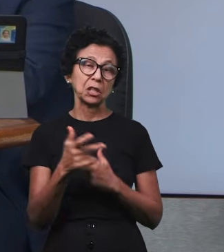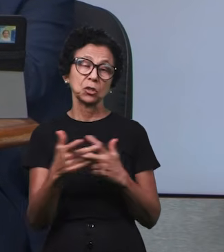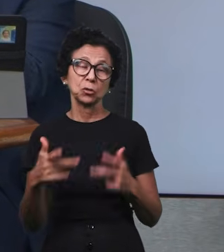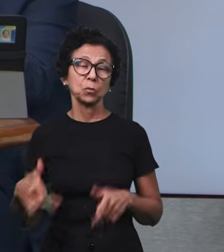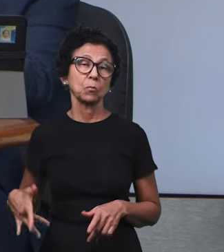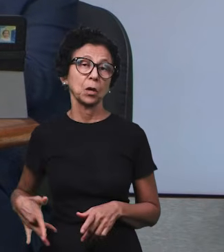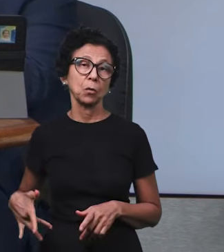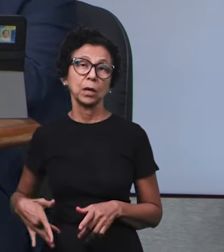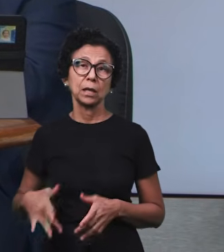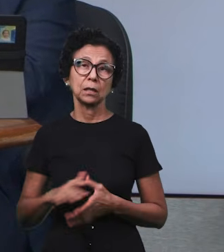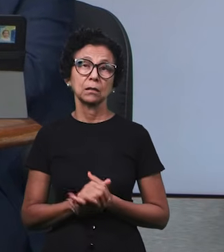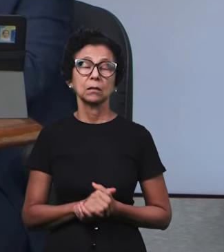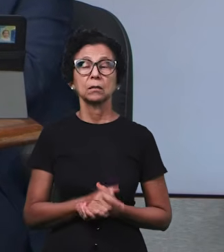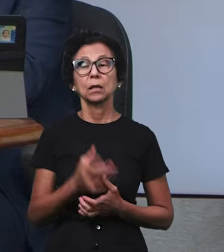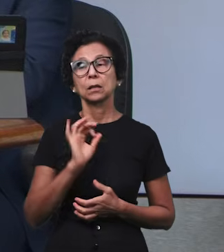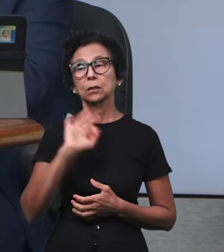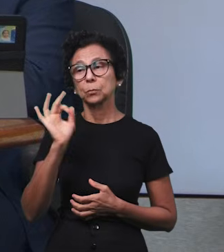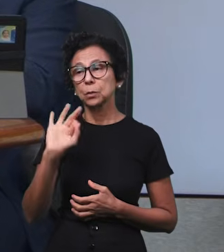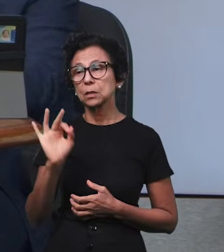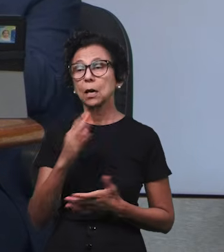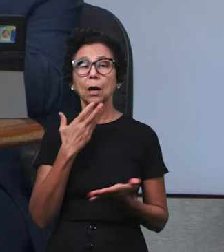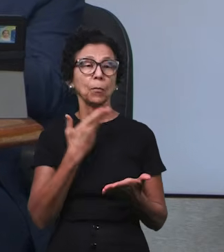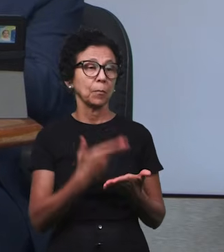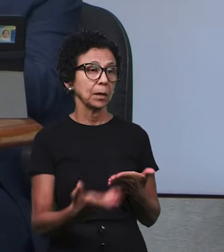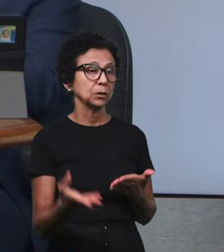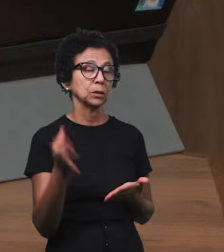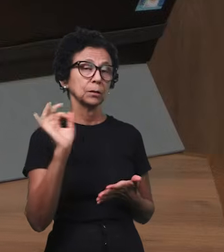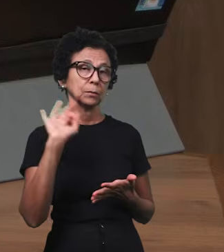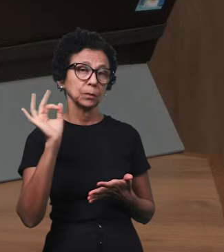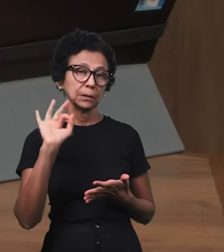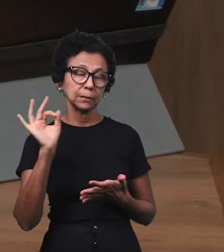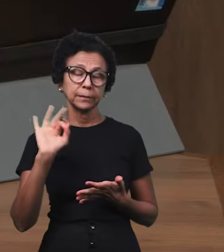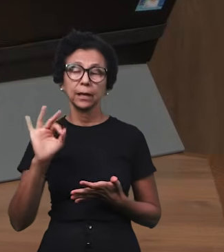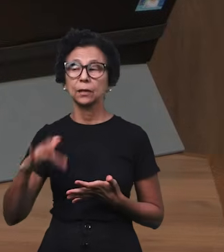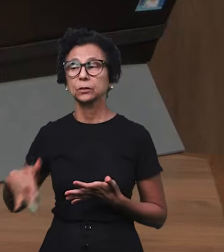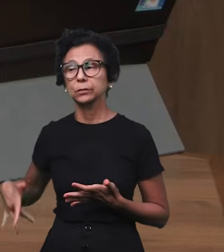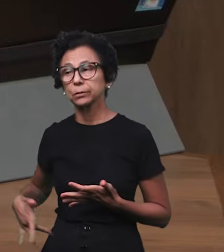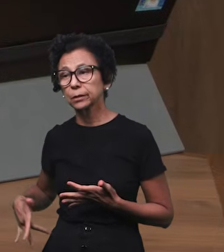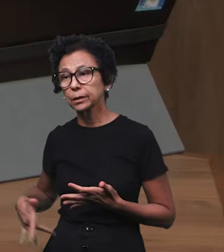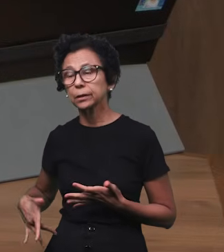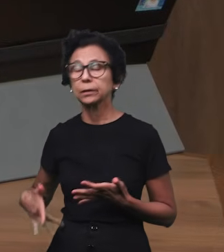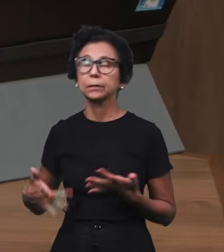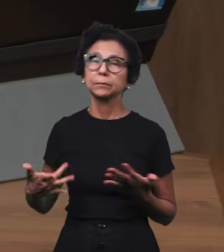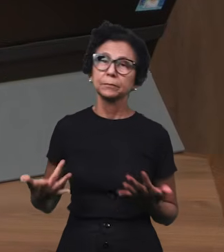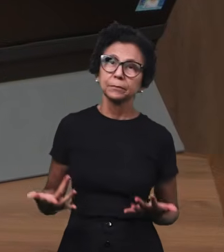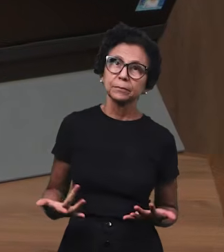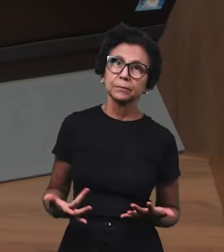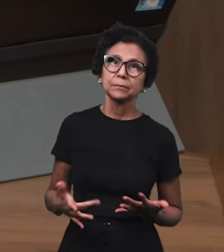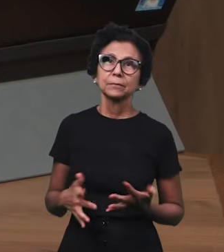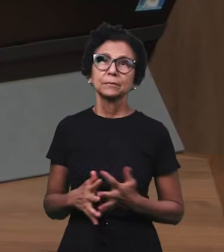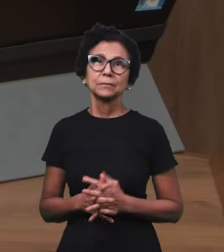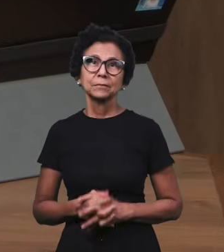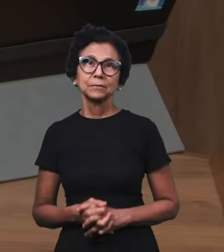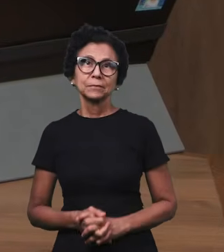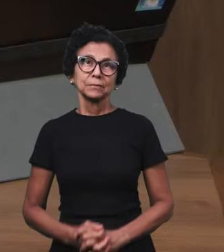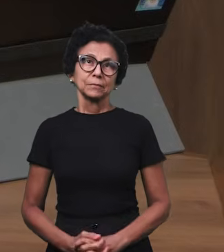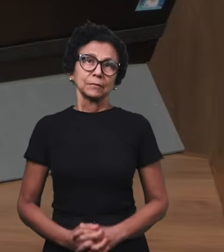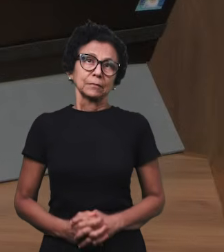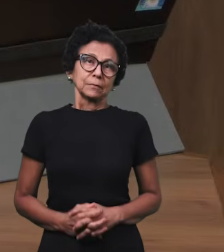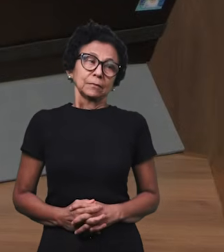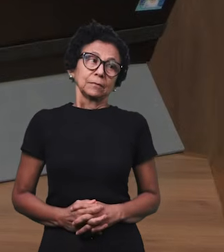Eu tenho tantos por cento do meu rim, eu tenho tantos por cento do meu rim, eu perdi tantos por cento do meu... E às vezes isso vai